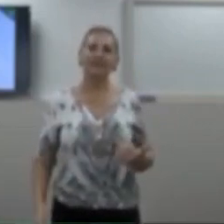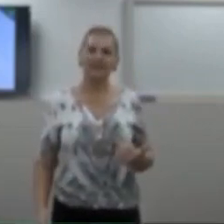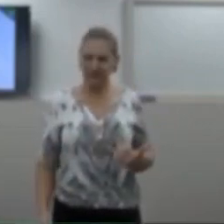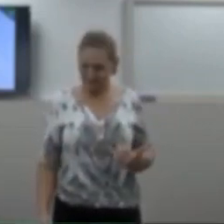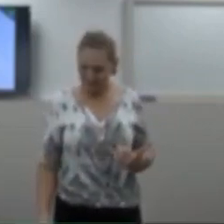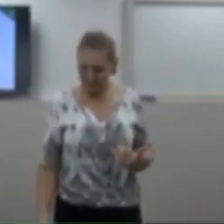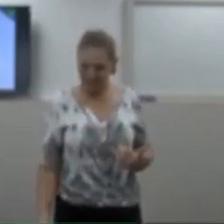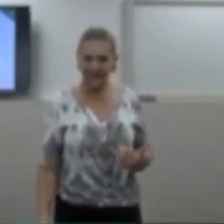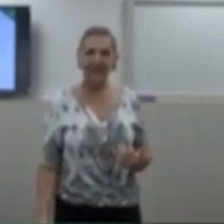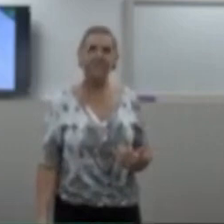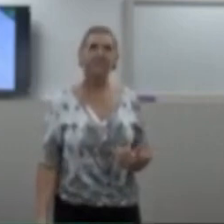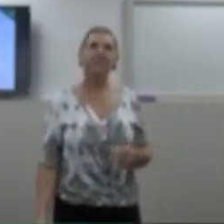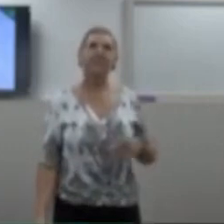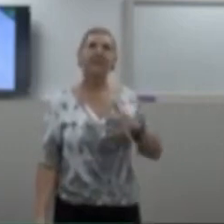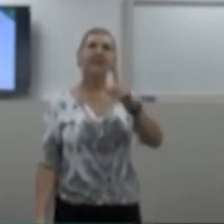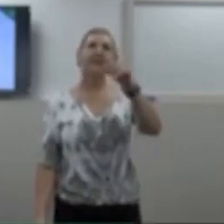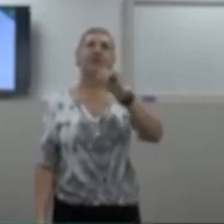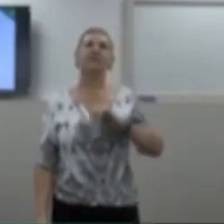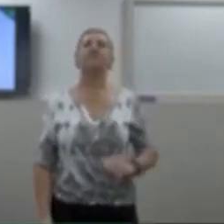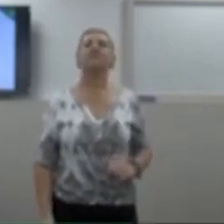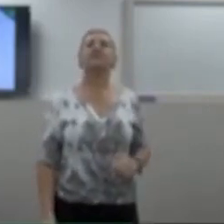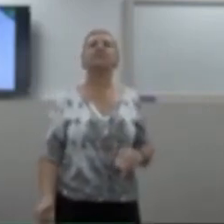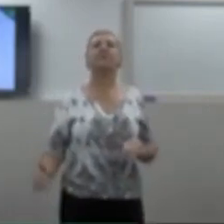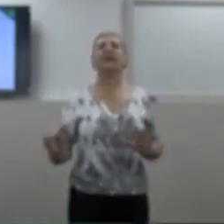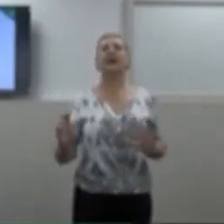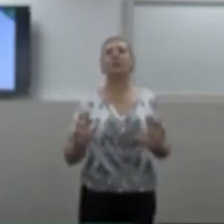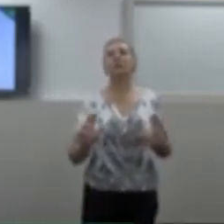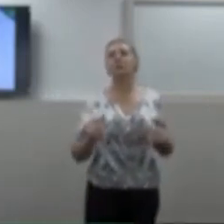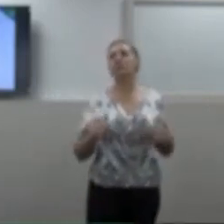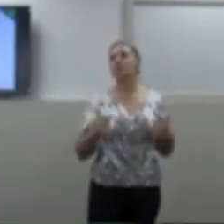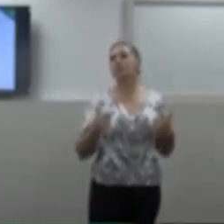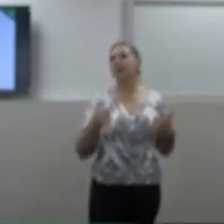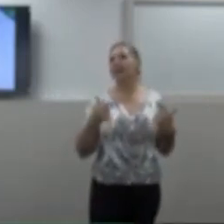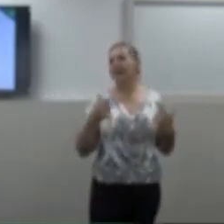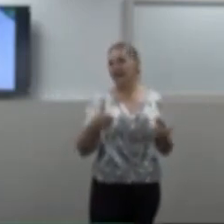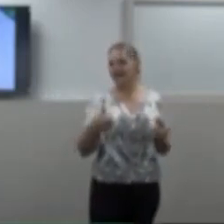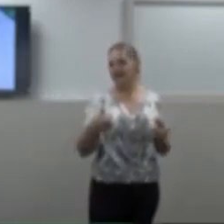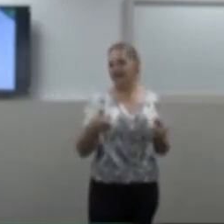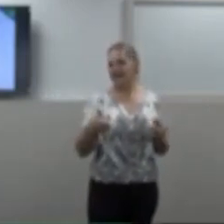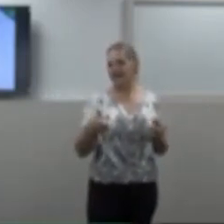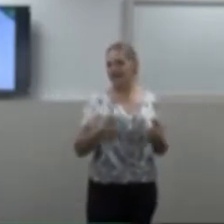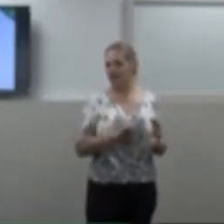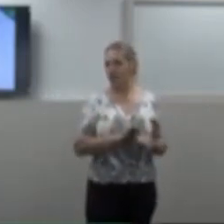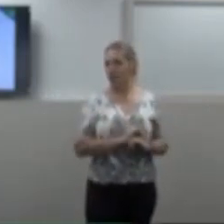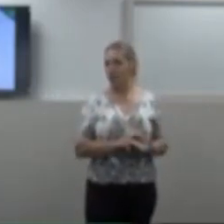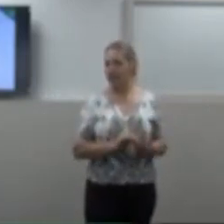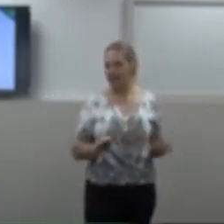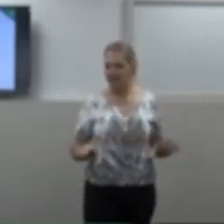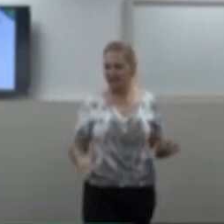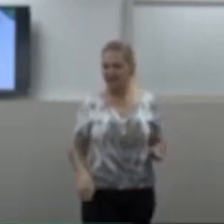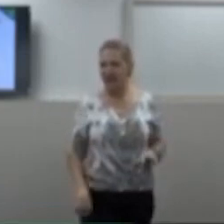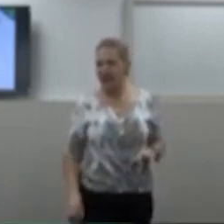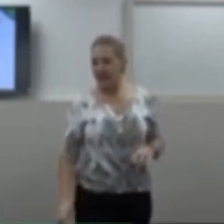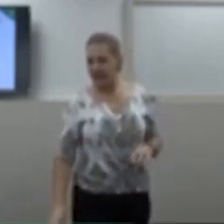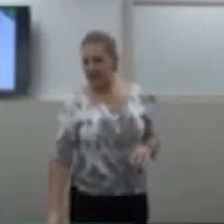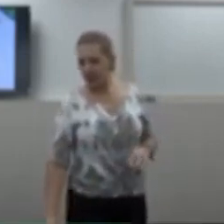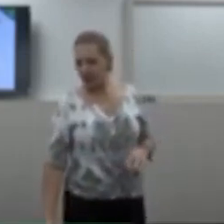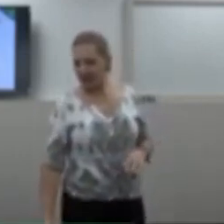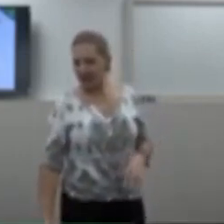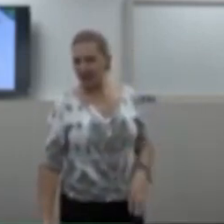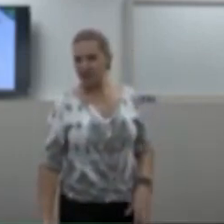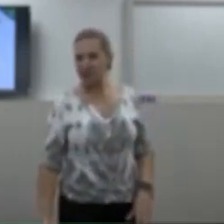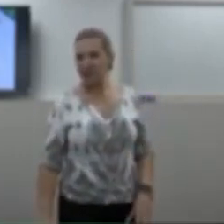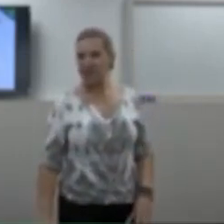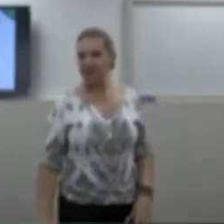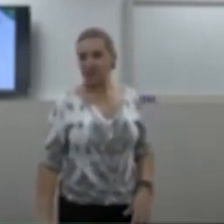Dominado, fácil, muito fácil, né? E nós vamos então trabalhar com os numerais. Numerais.